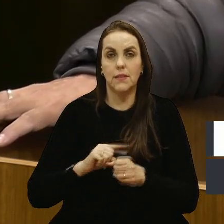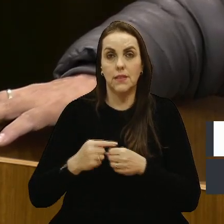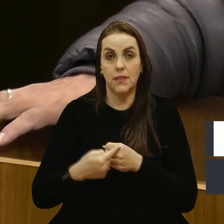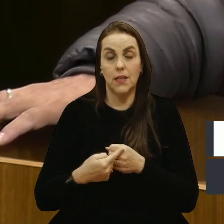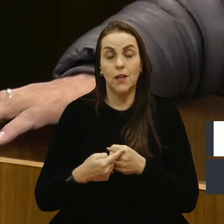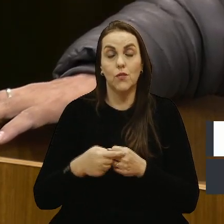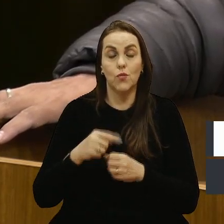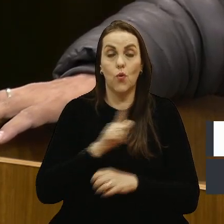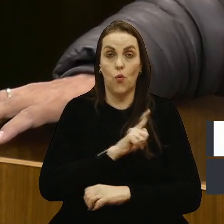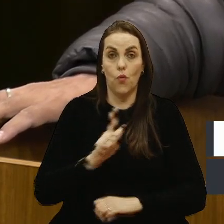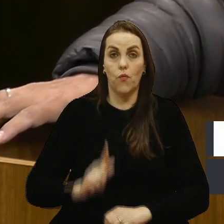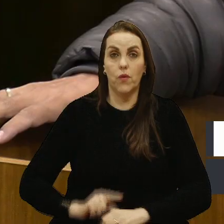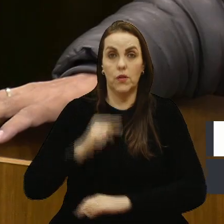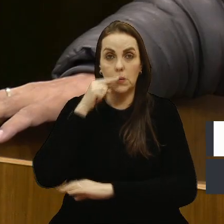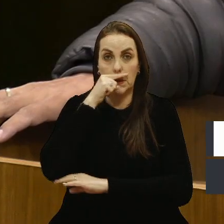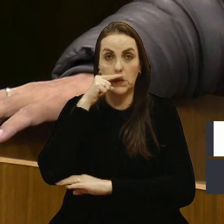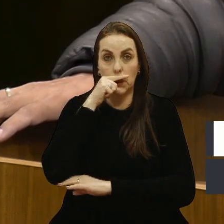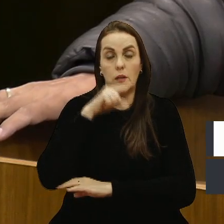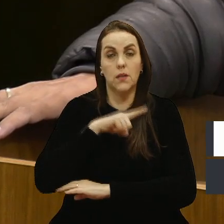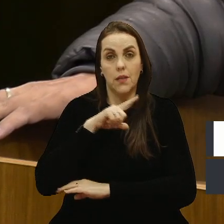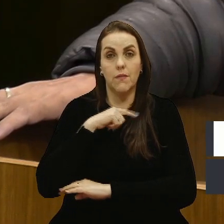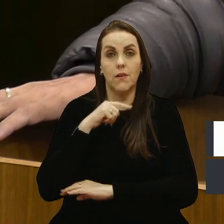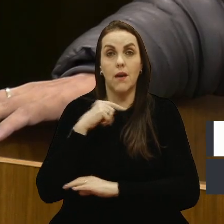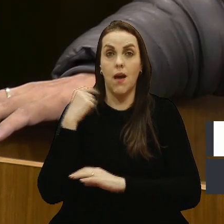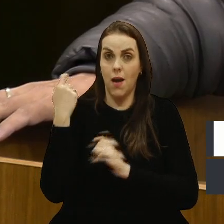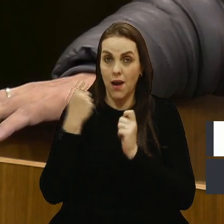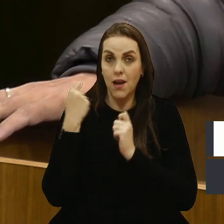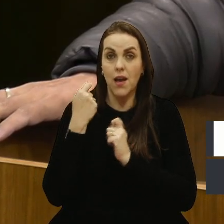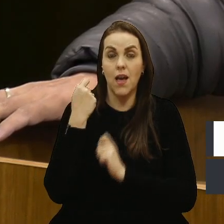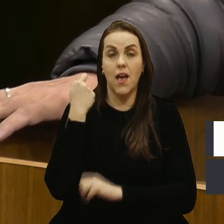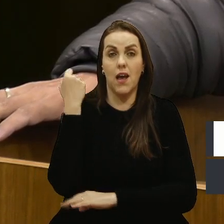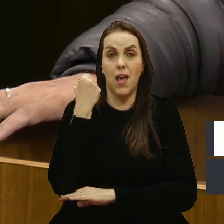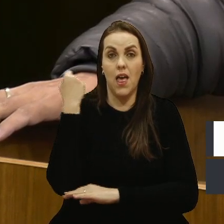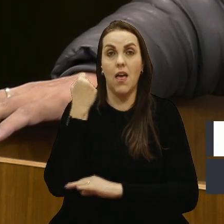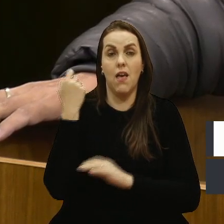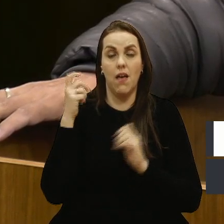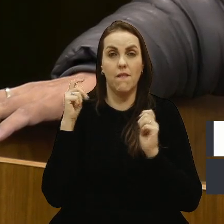uma greve dos médicos, onde os médicos pararam de atender aqui. Quem